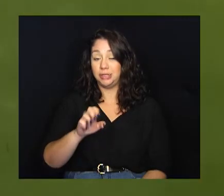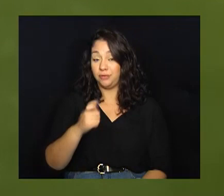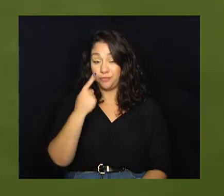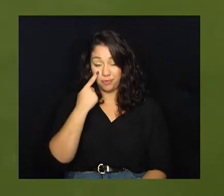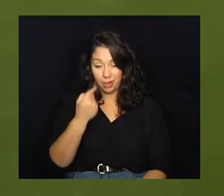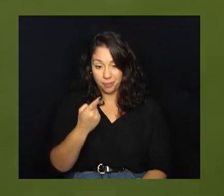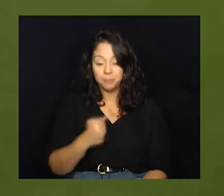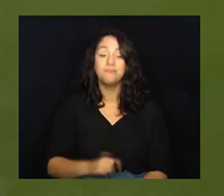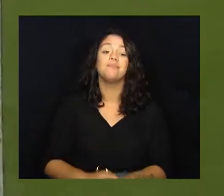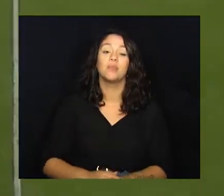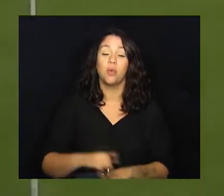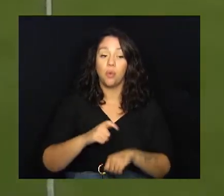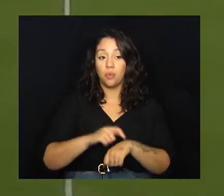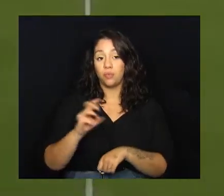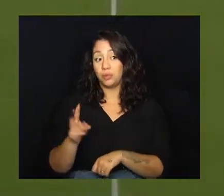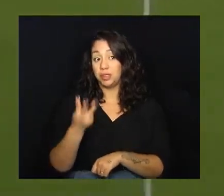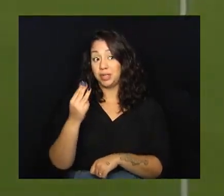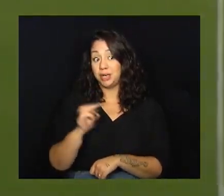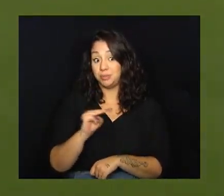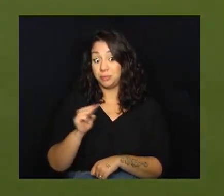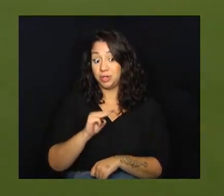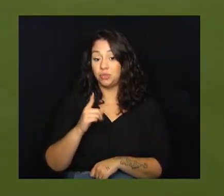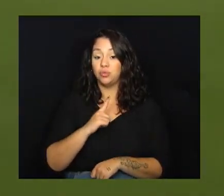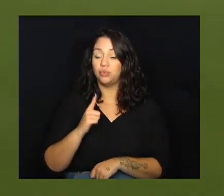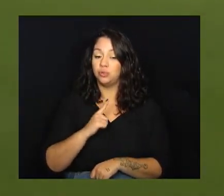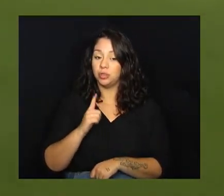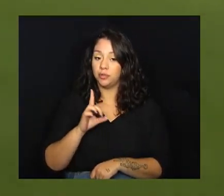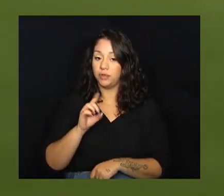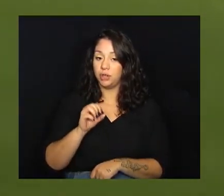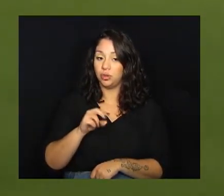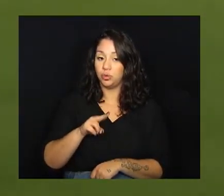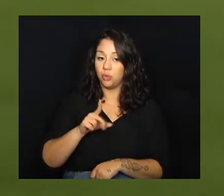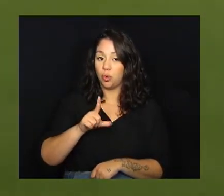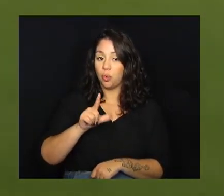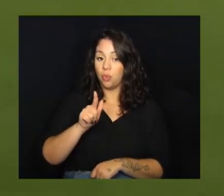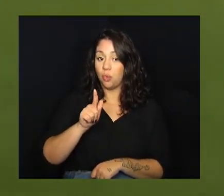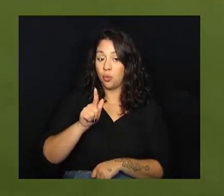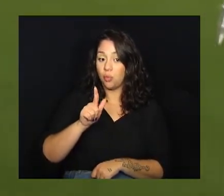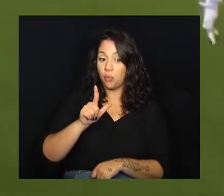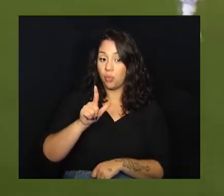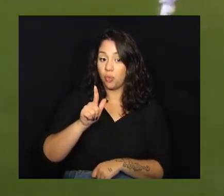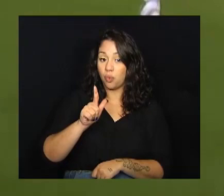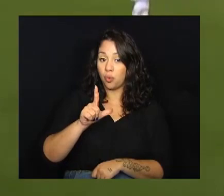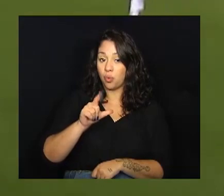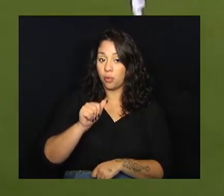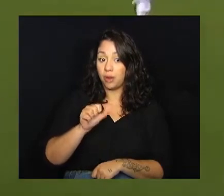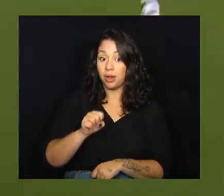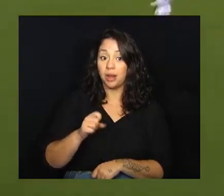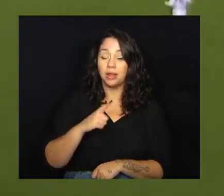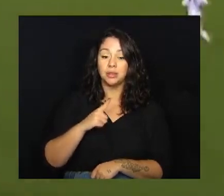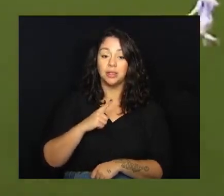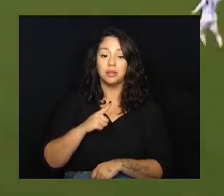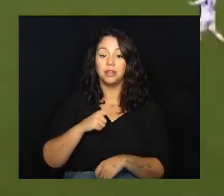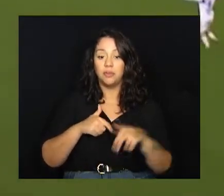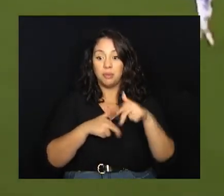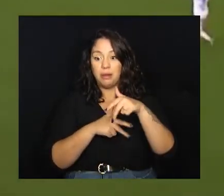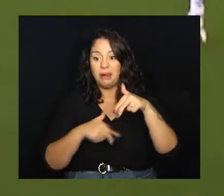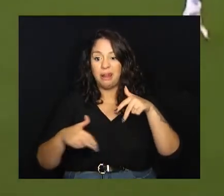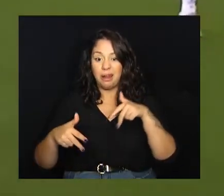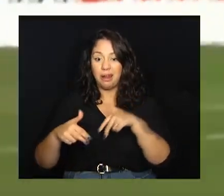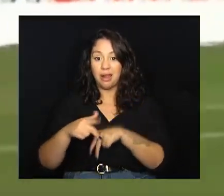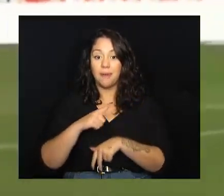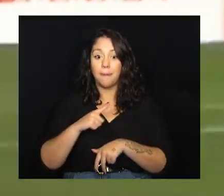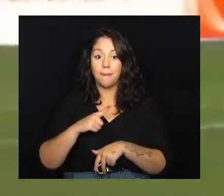logo Aos três minutos o zagueiro Douglas do Avaí recuou a bola para o goleiro Alexsander que